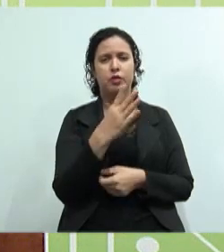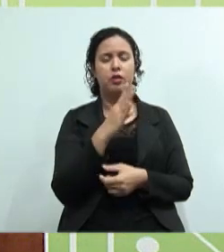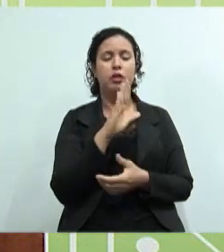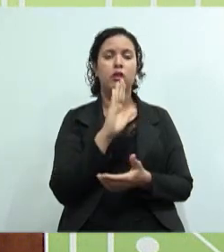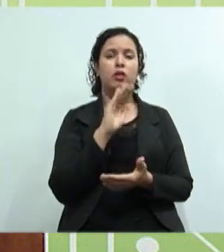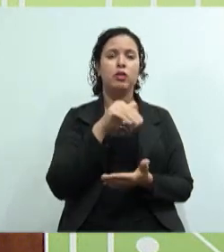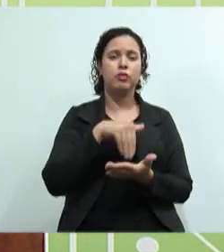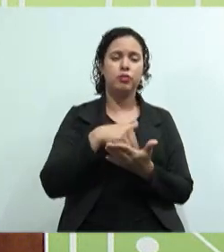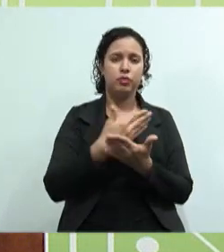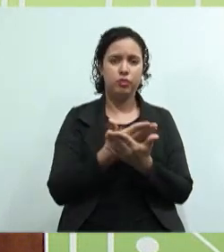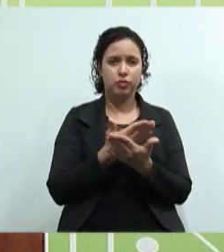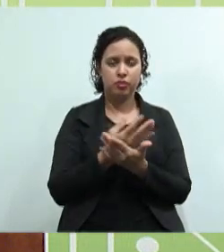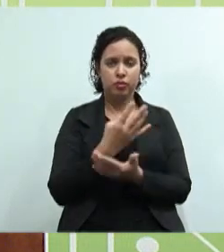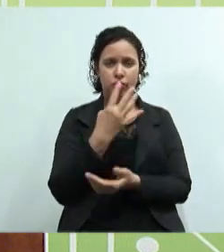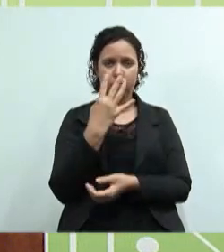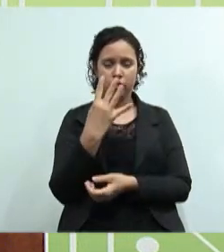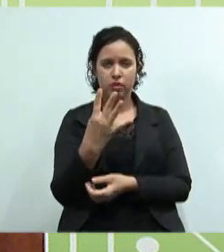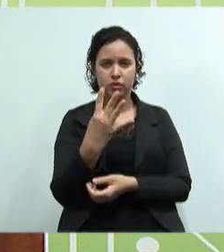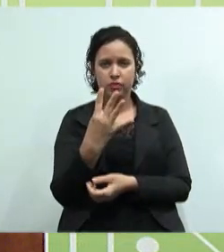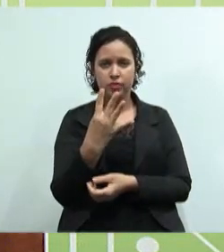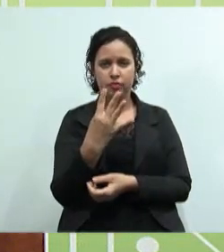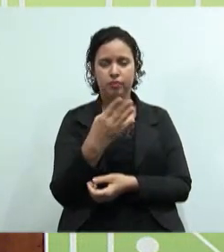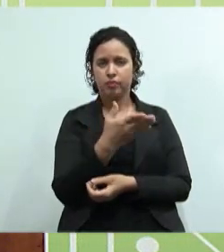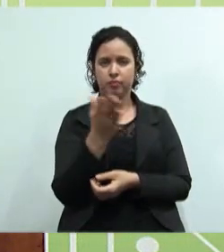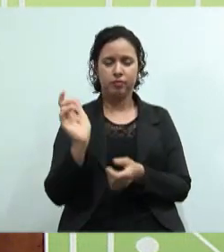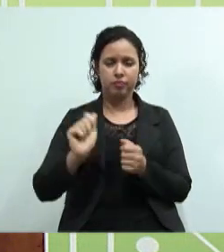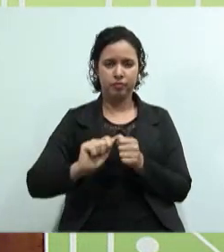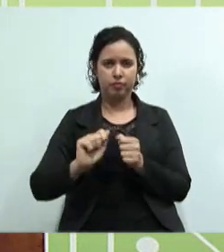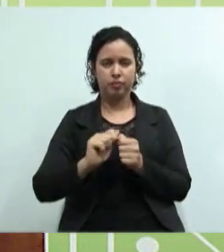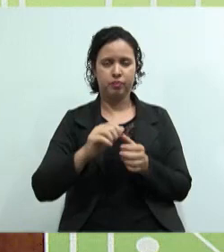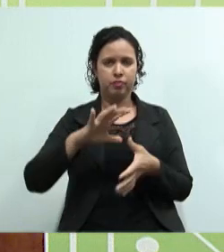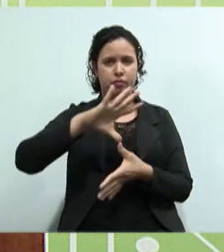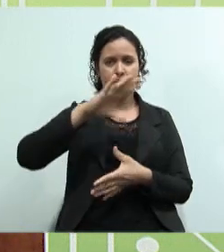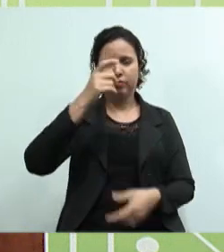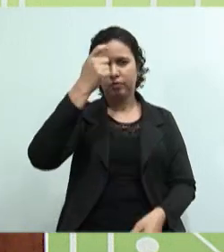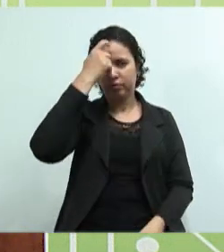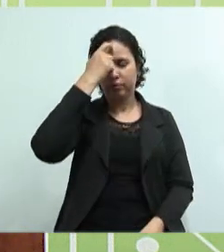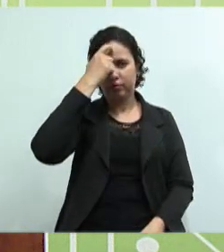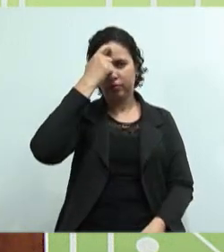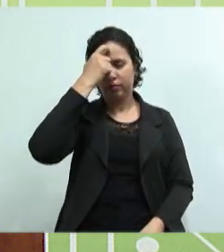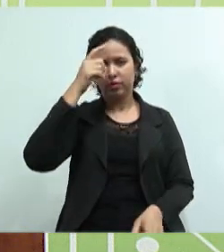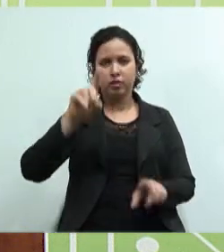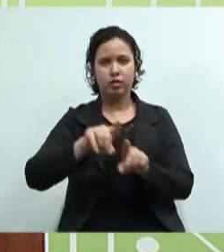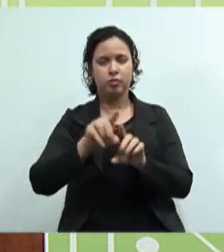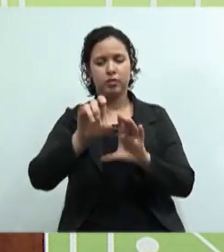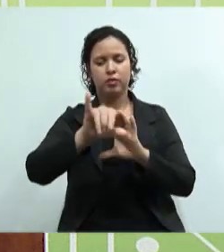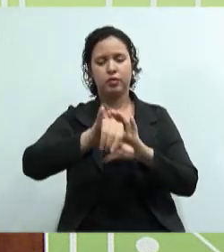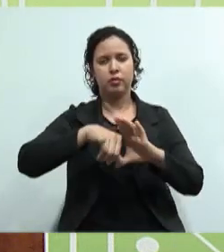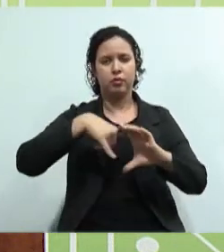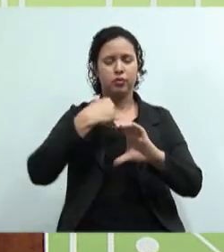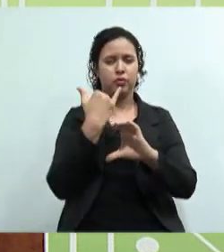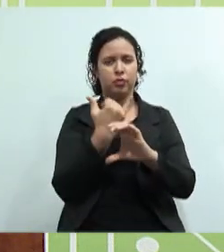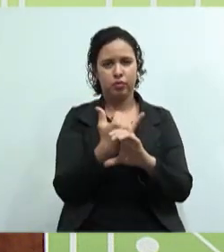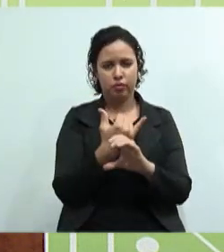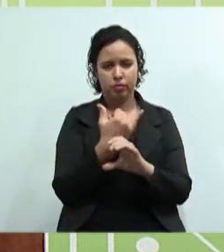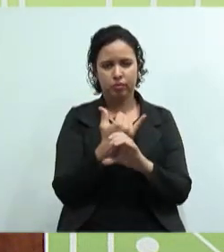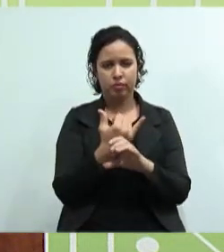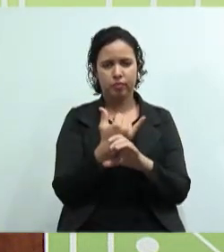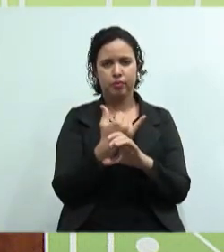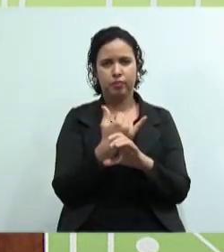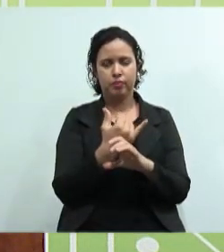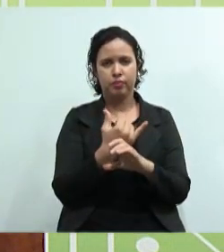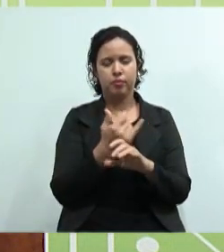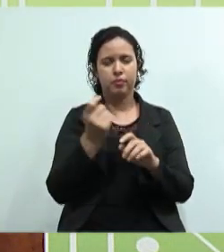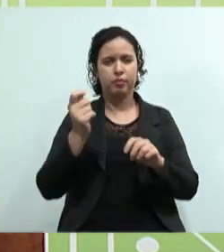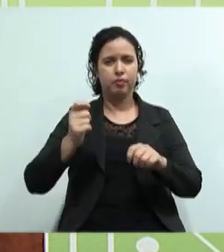que disponibilizarem as aulas lá no YouTube, eu vou colocar no blog e disponibilizar no